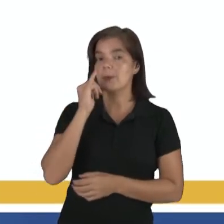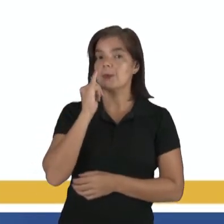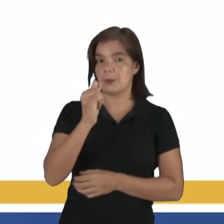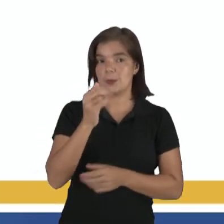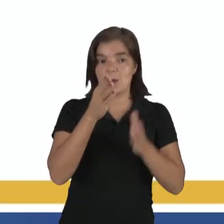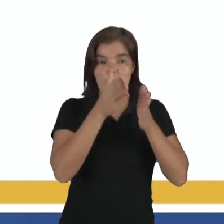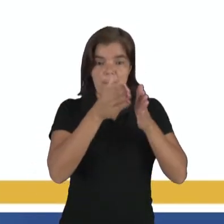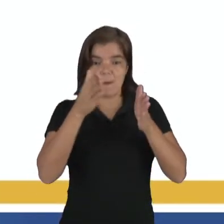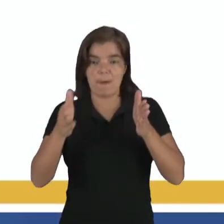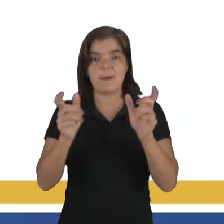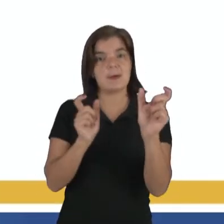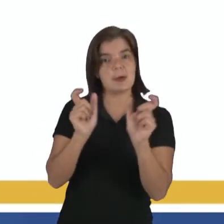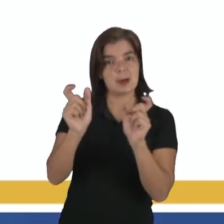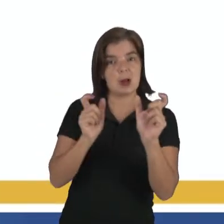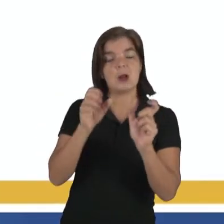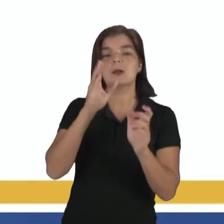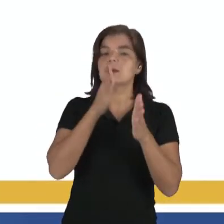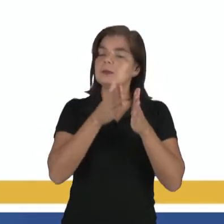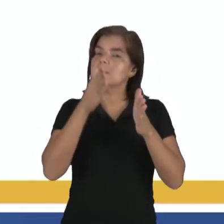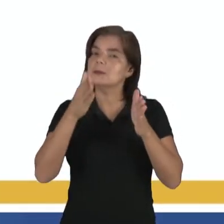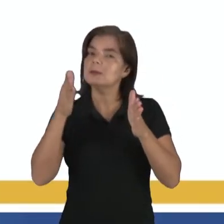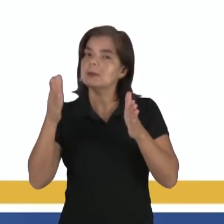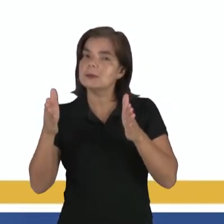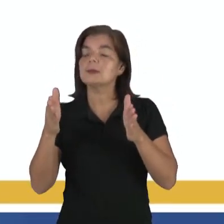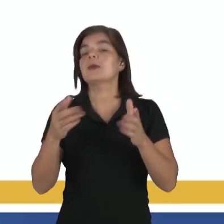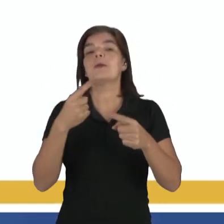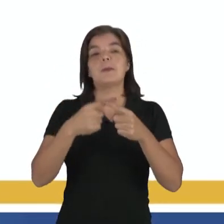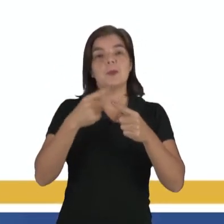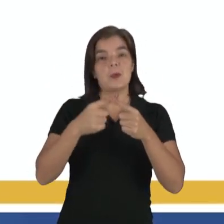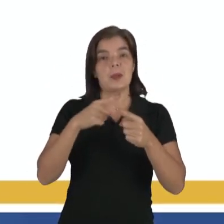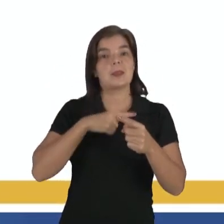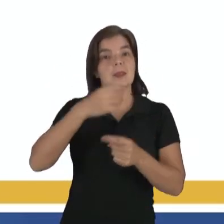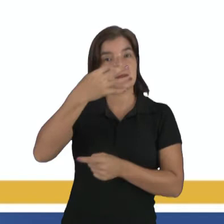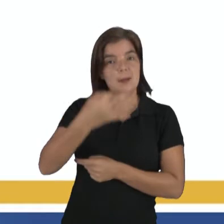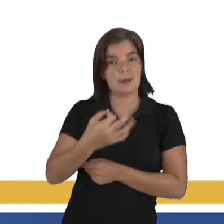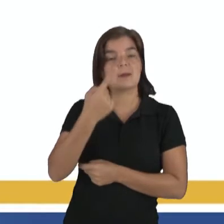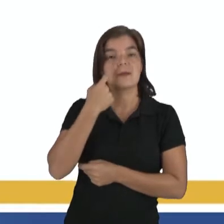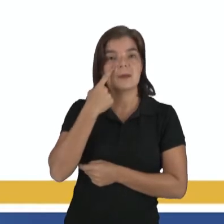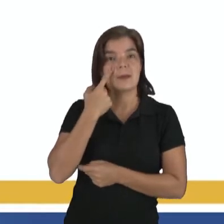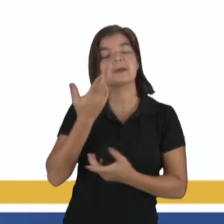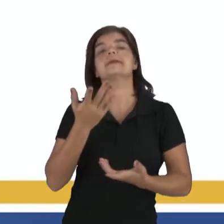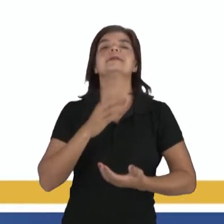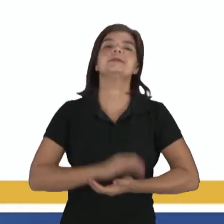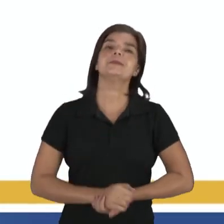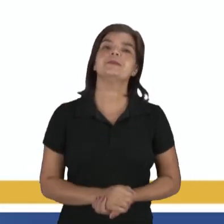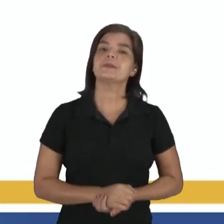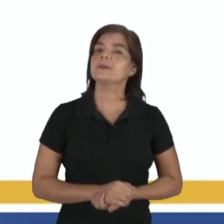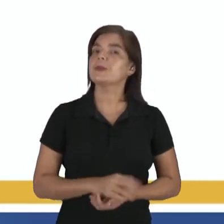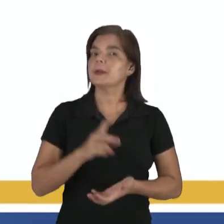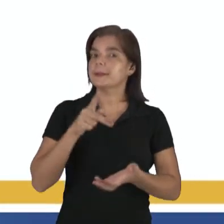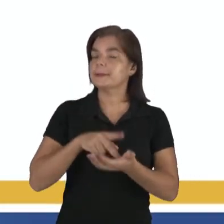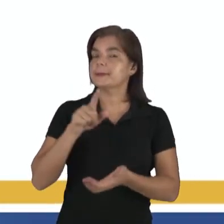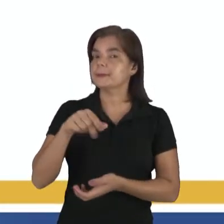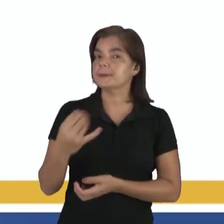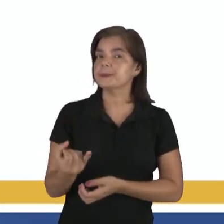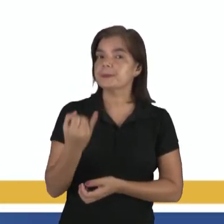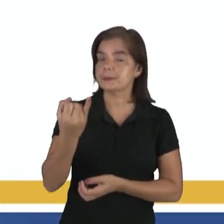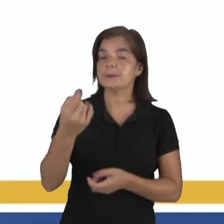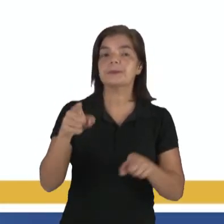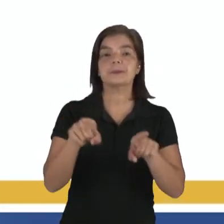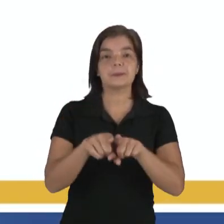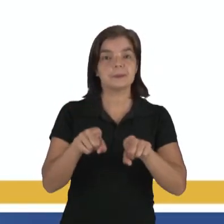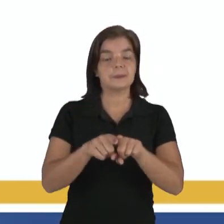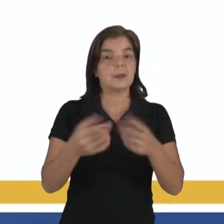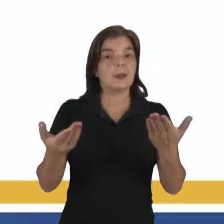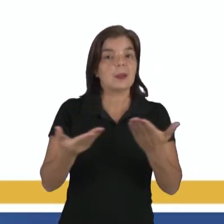sobre a ordem das palavras? Siga a ordem das palavras porque elas têm lugar certo para vir. Isso mesmo, isso é importante. Então